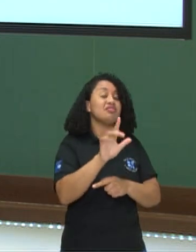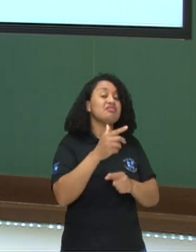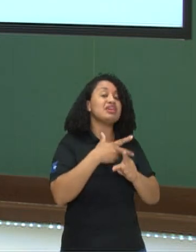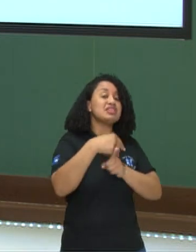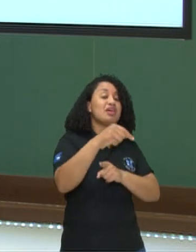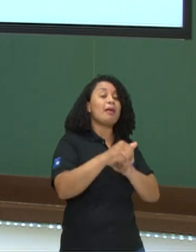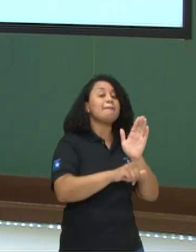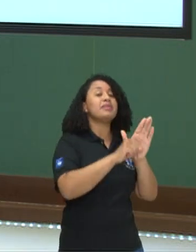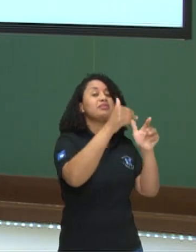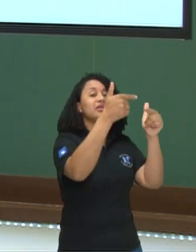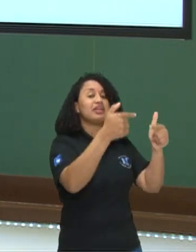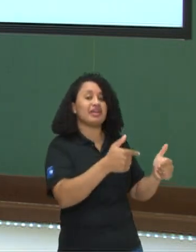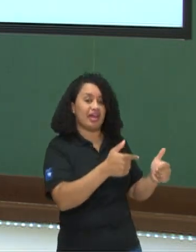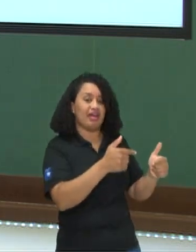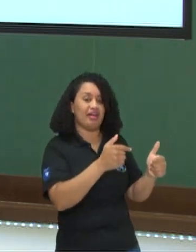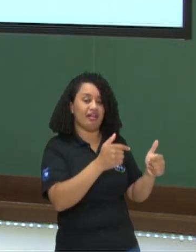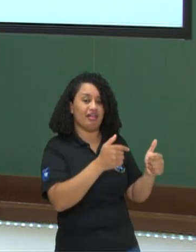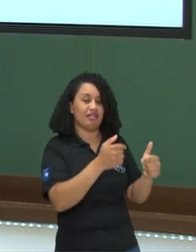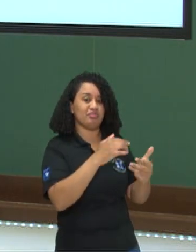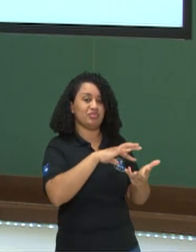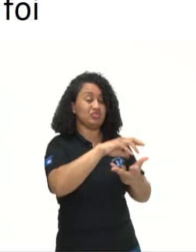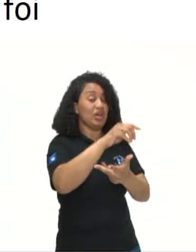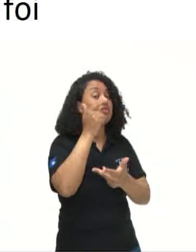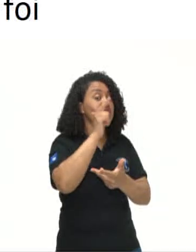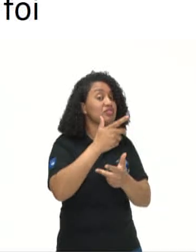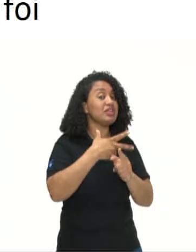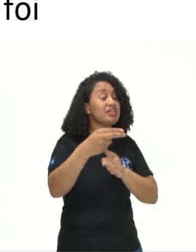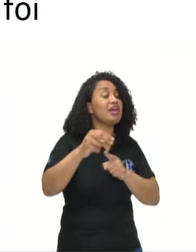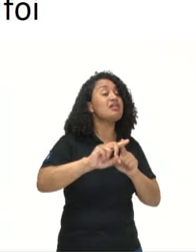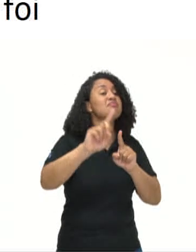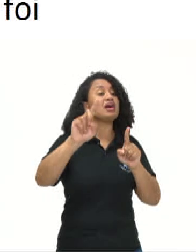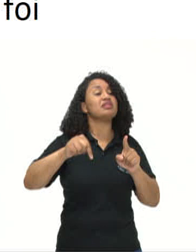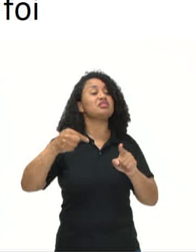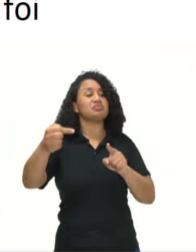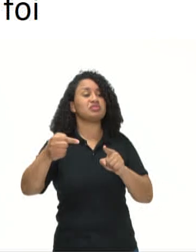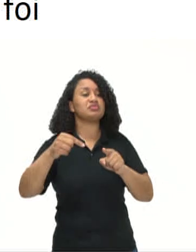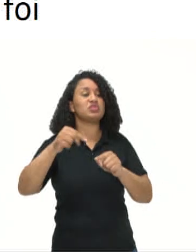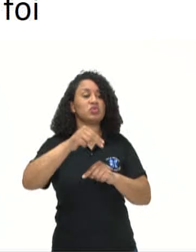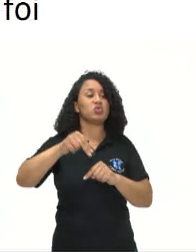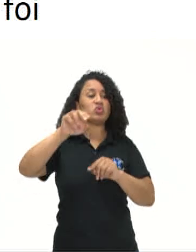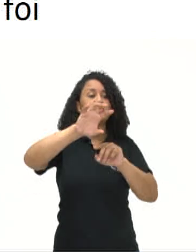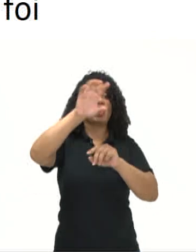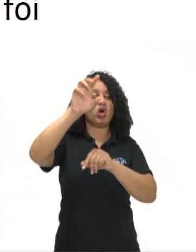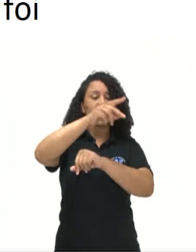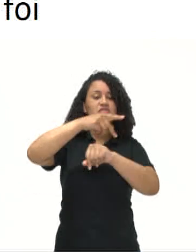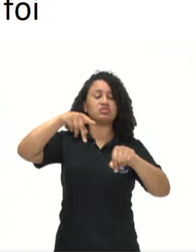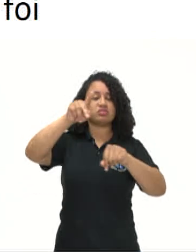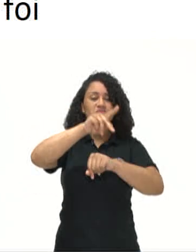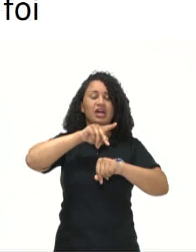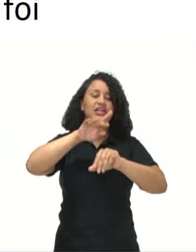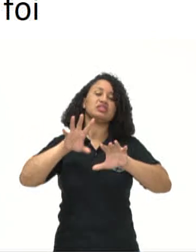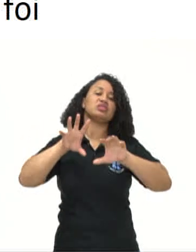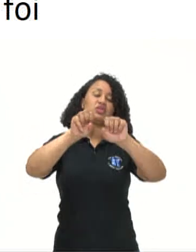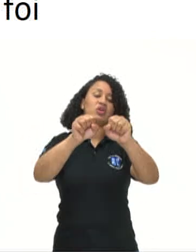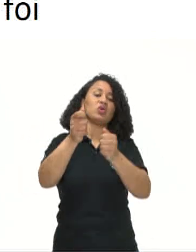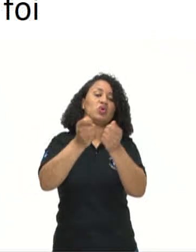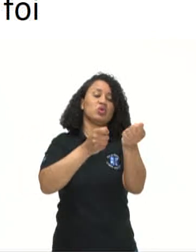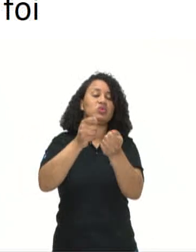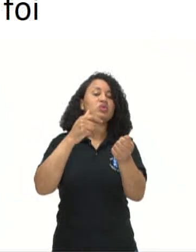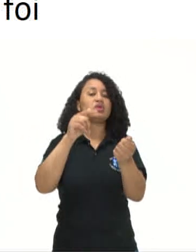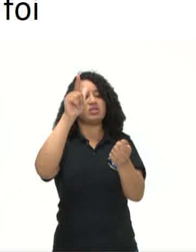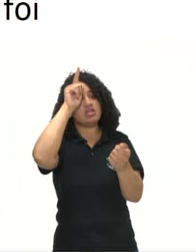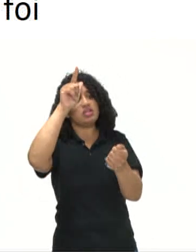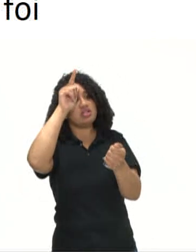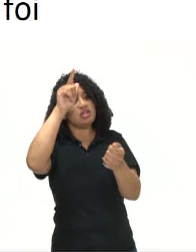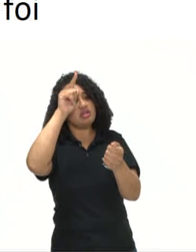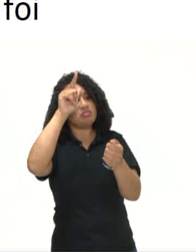20 anos depois se rendeu em menos de um mês. Todo o norte do país ficou sob controle alemão e o governo